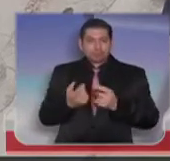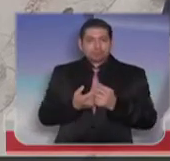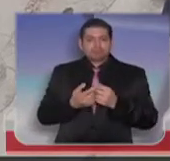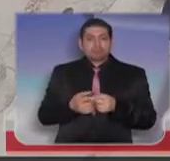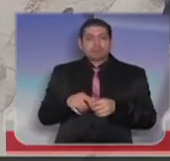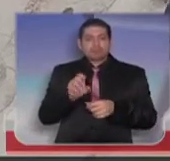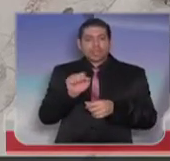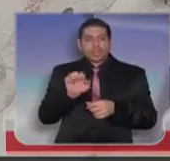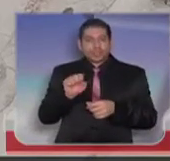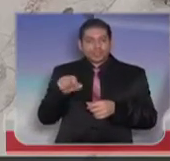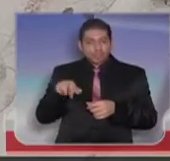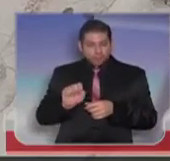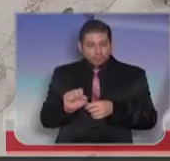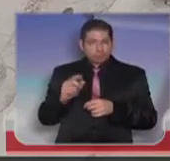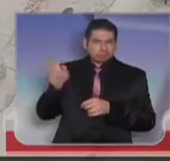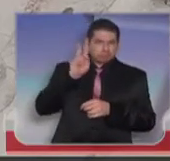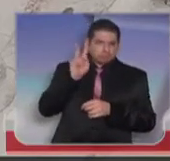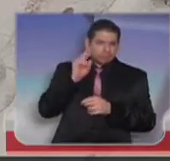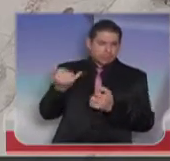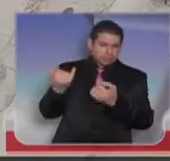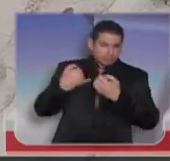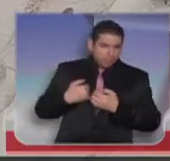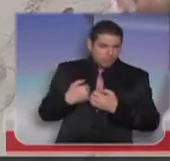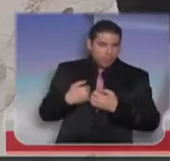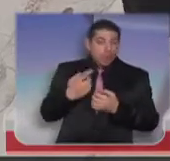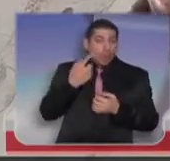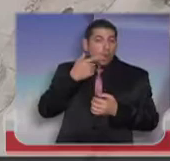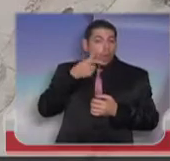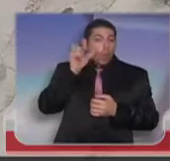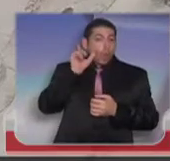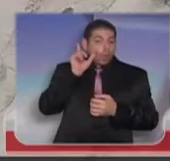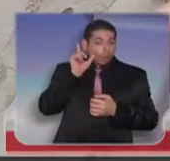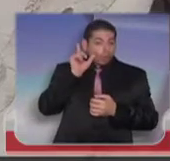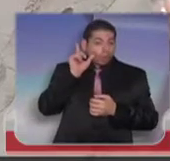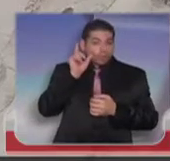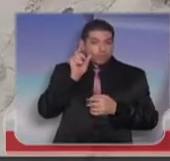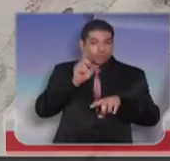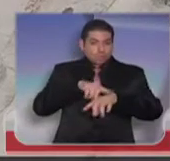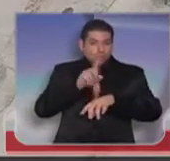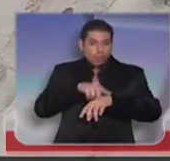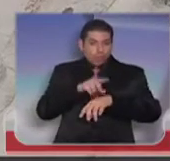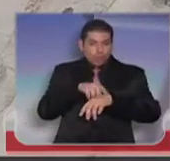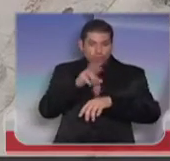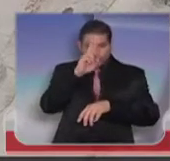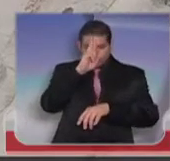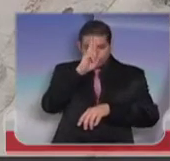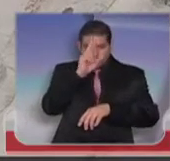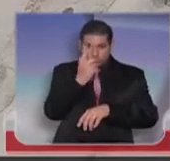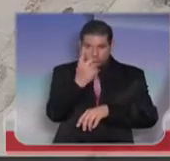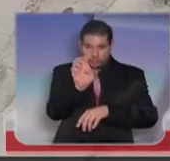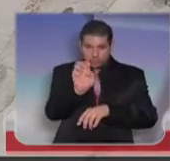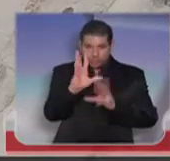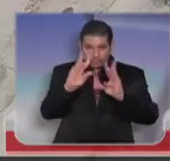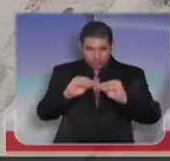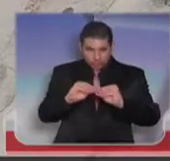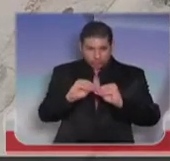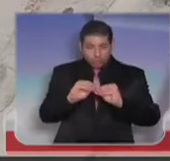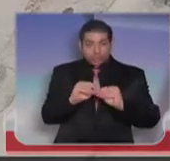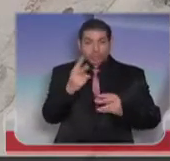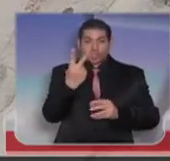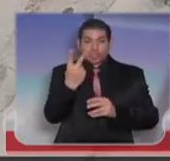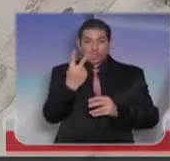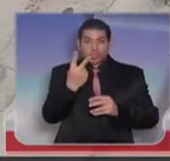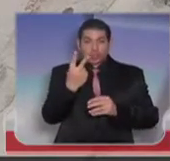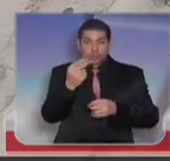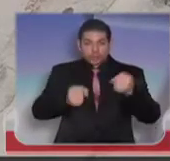ele me lembrou que ontem, à 00h15, foram pegos 2 carros na estrada pela Polícia Rodoviária Militar, e esses carros,